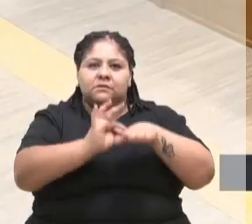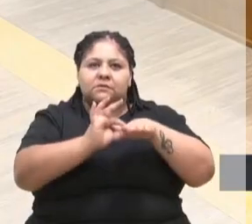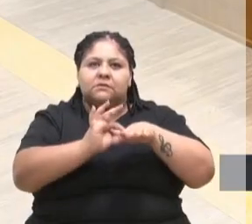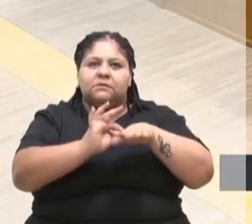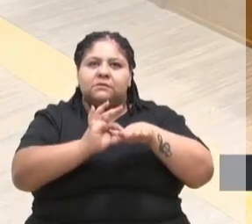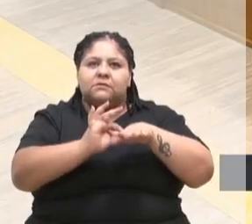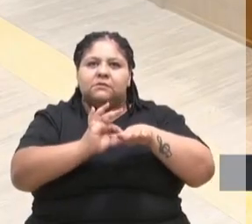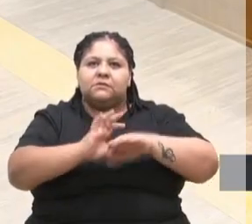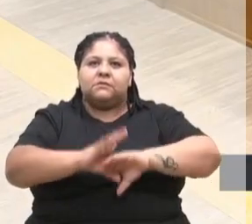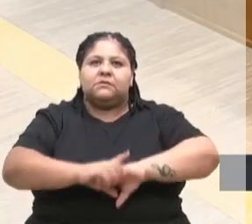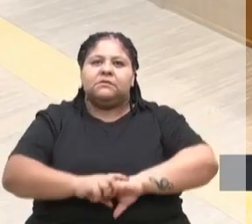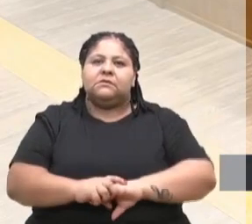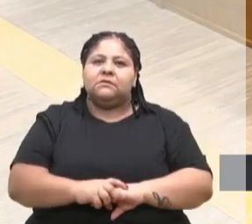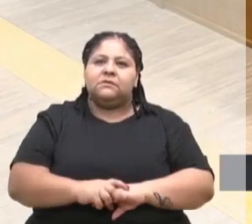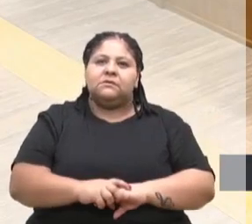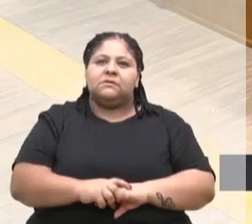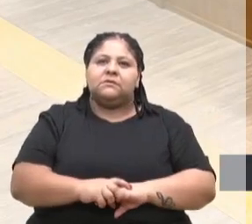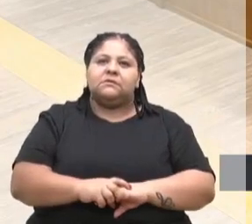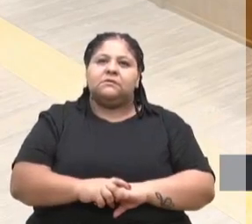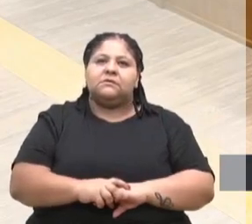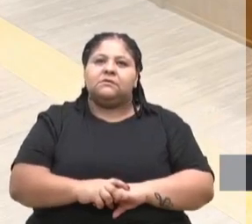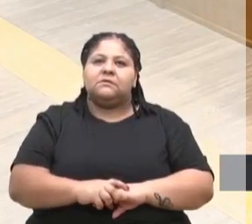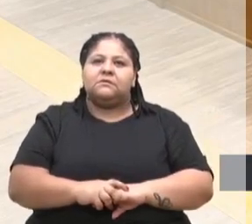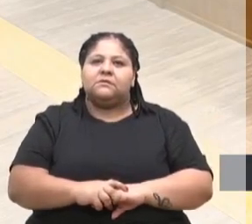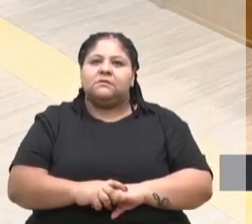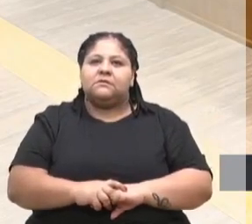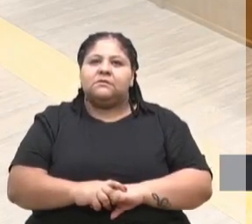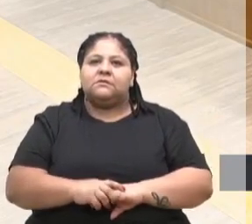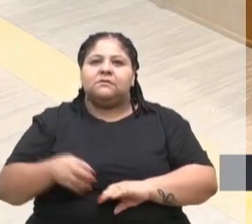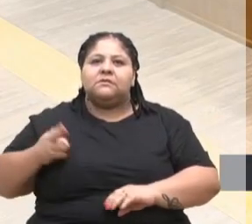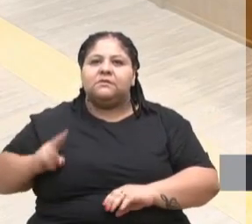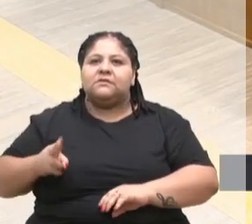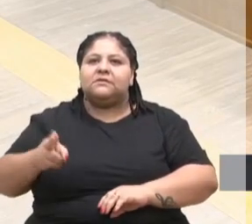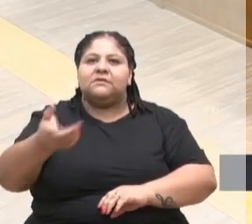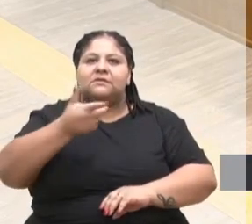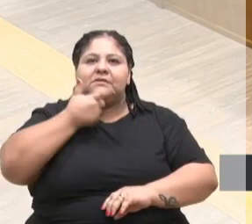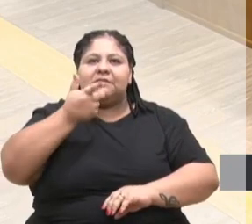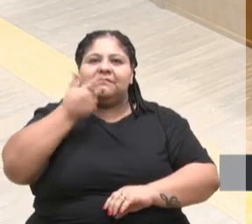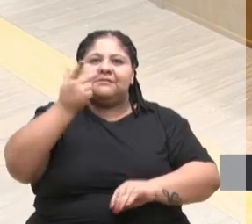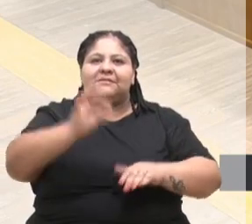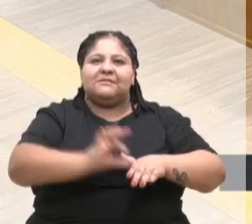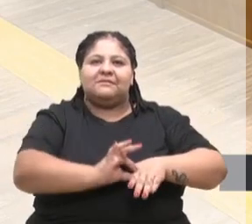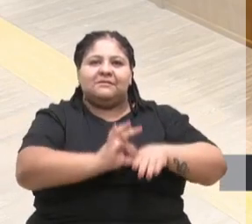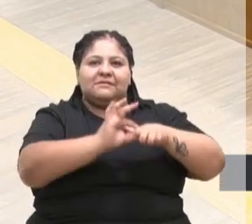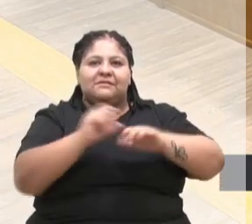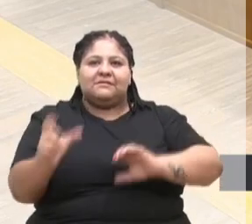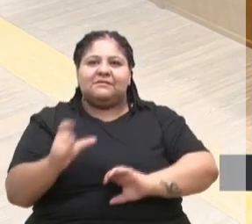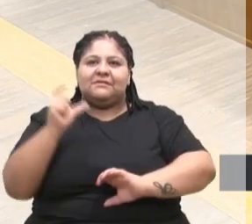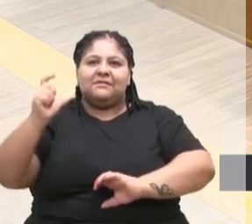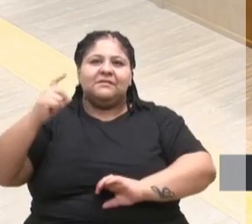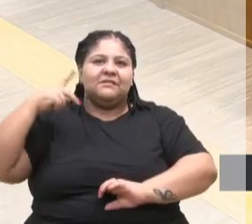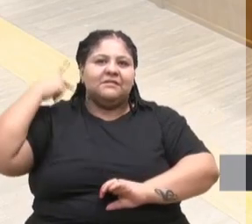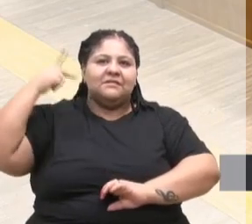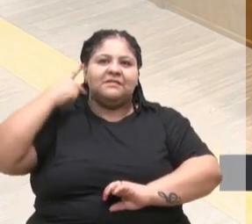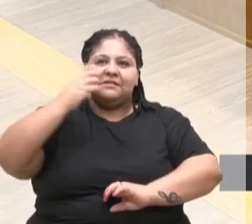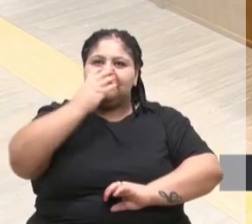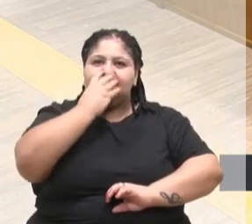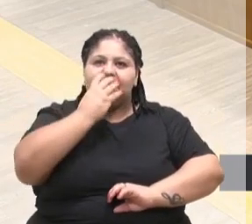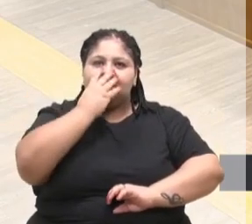É ele que está. Segue em declaração de líder, bancada PSB, com a palavra vereador Camilles.